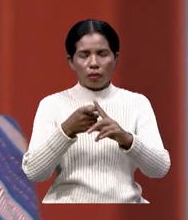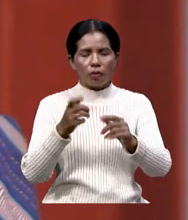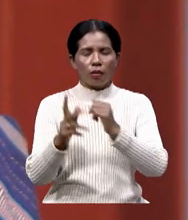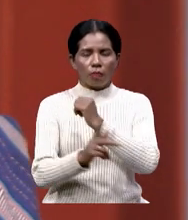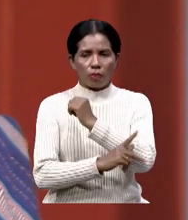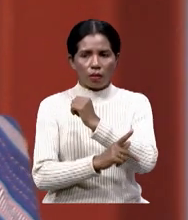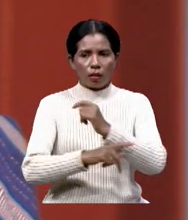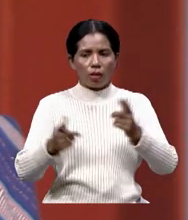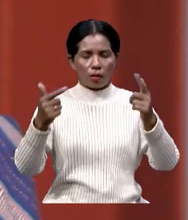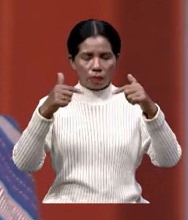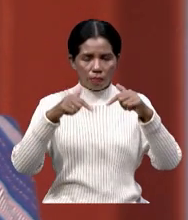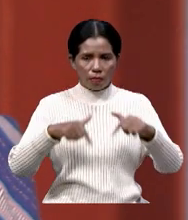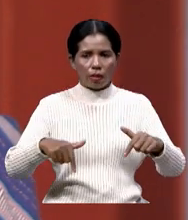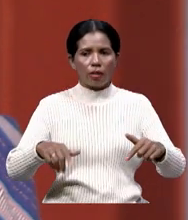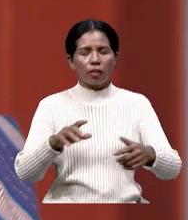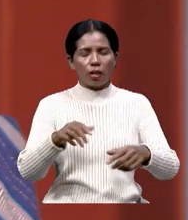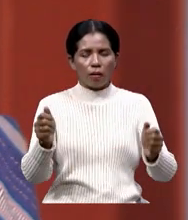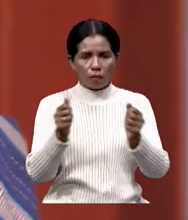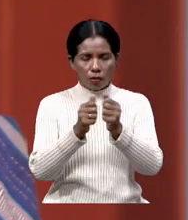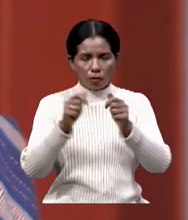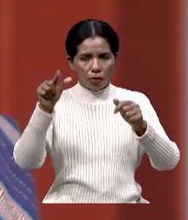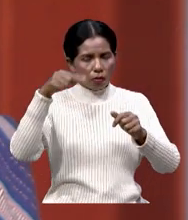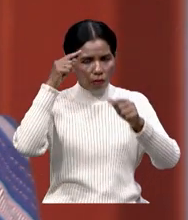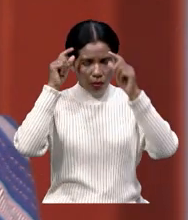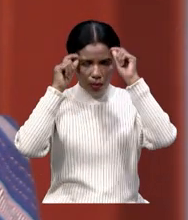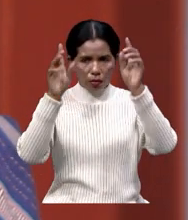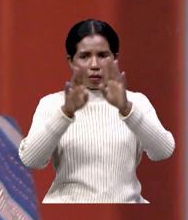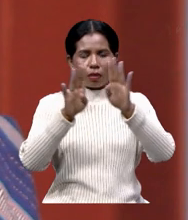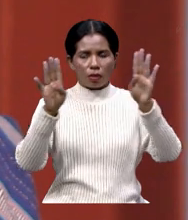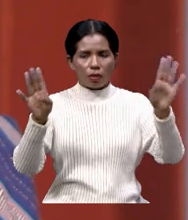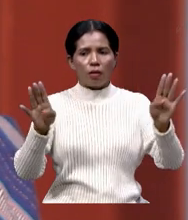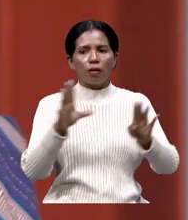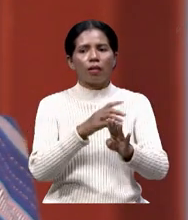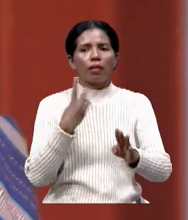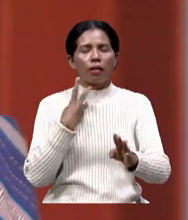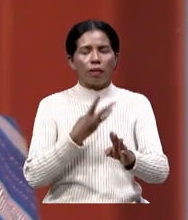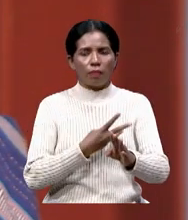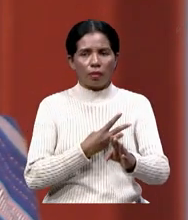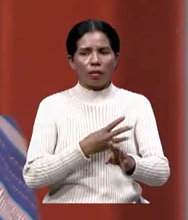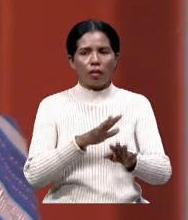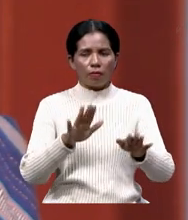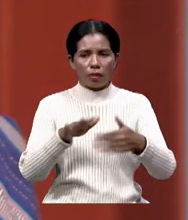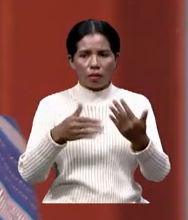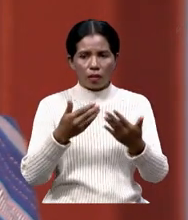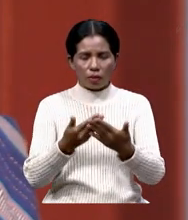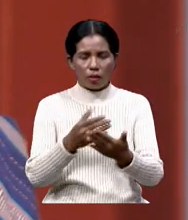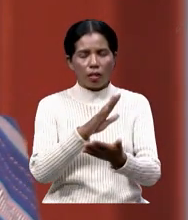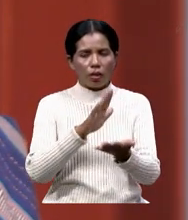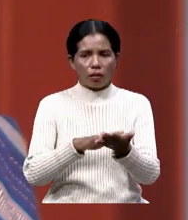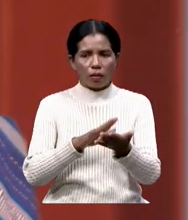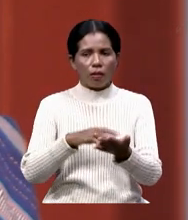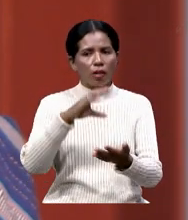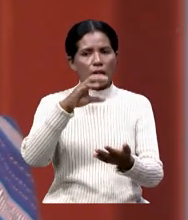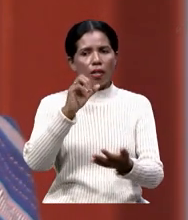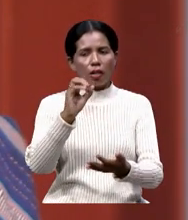bema mai ko po yung tene si ber timor leste ko di loke na mo sa nori ame wan sira di bema sira na bema sira kafe